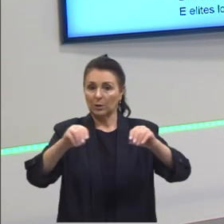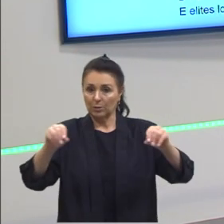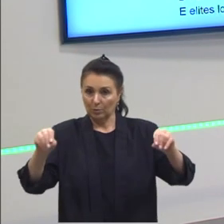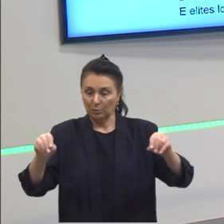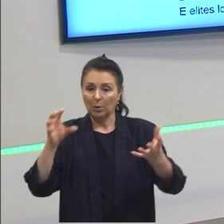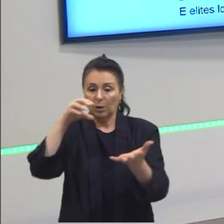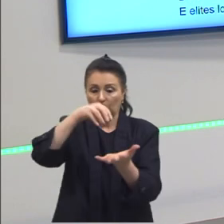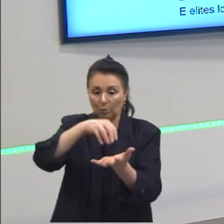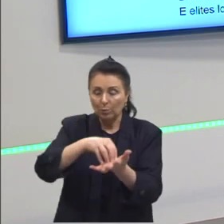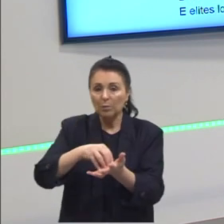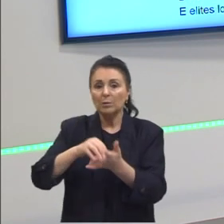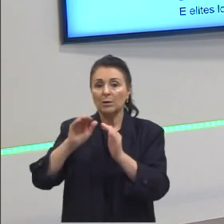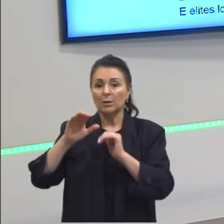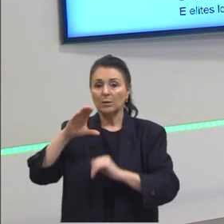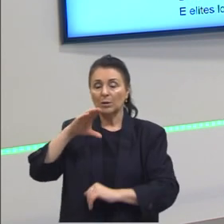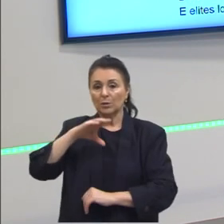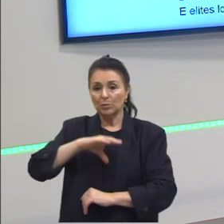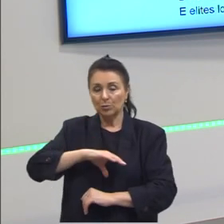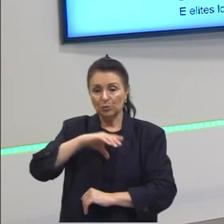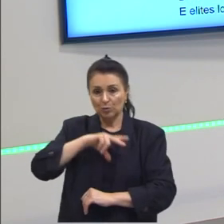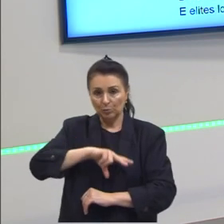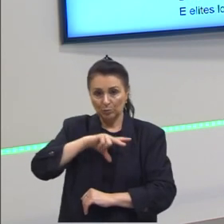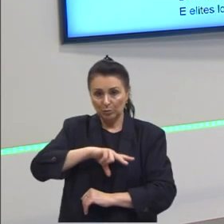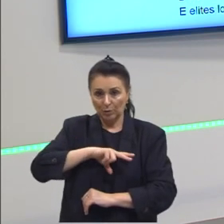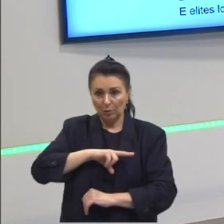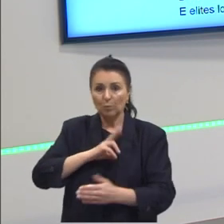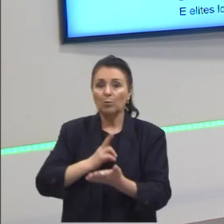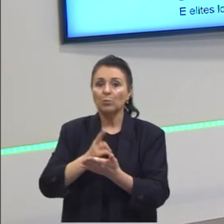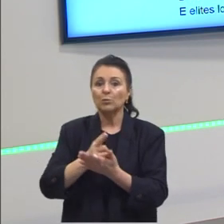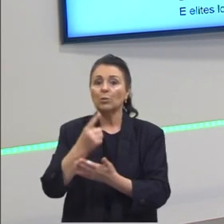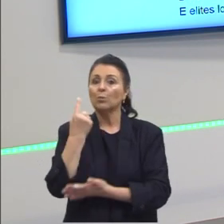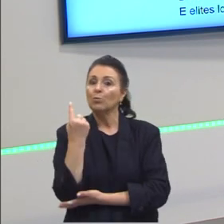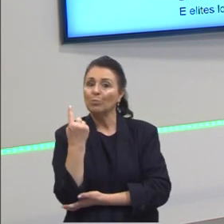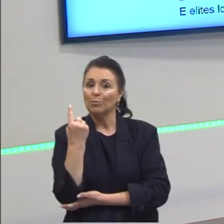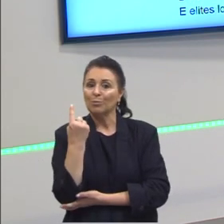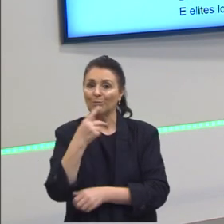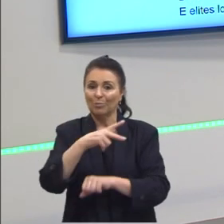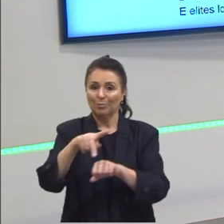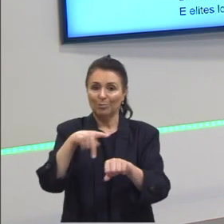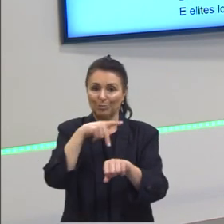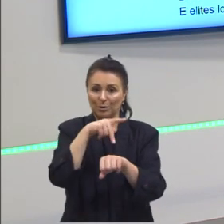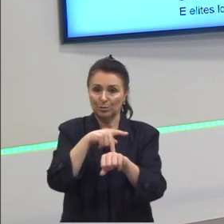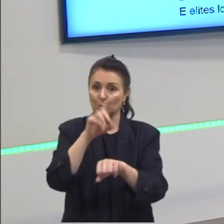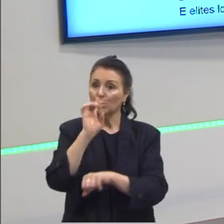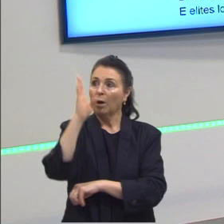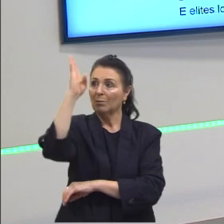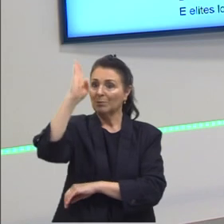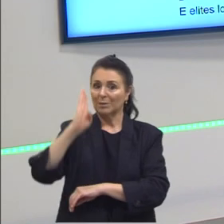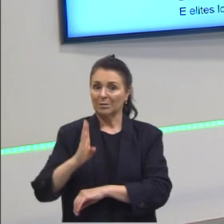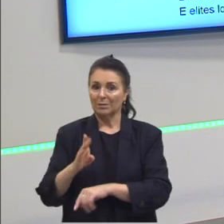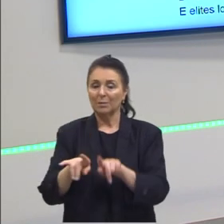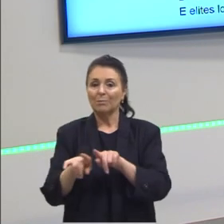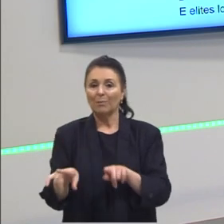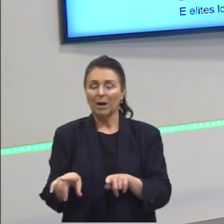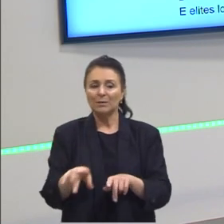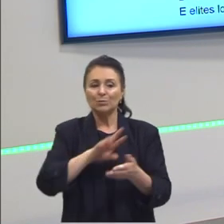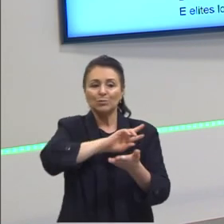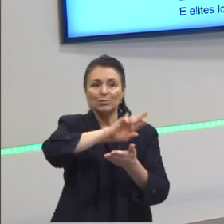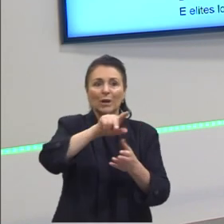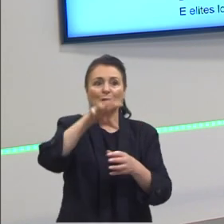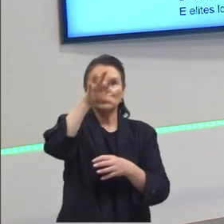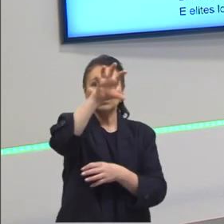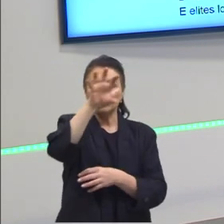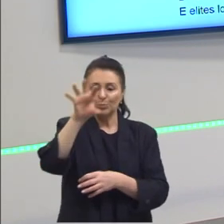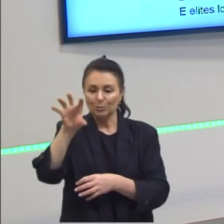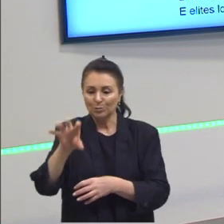colônia portuguesa se Manteve Unido e o único país mas vários grupos regionais tinham interesses